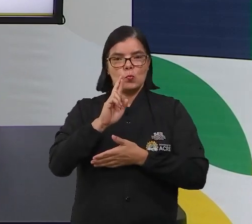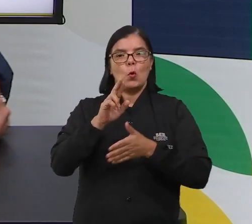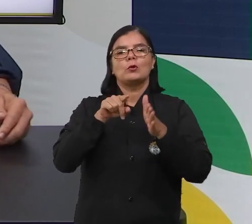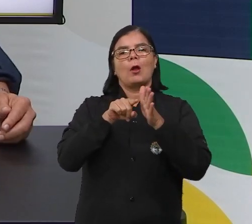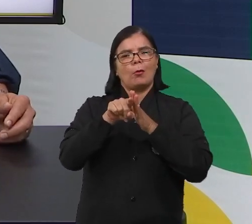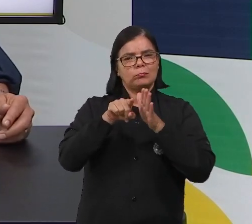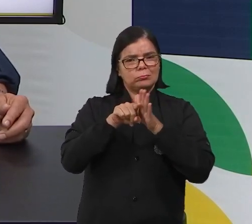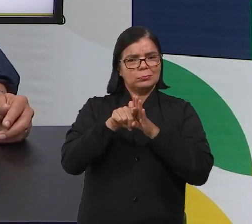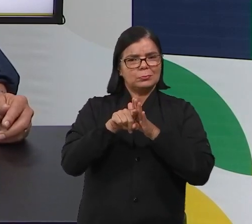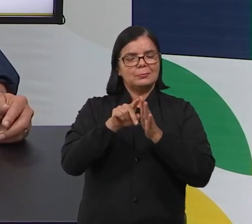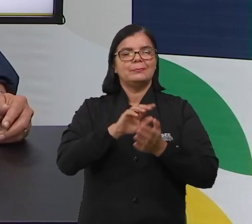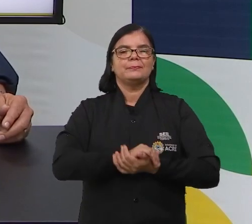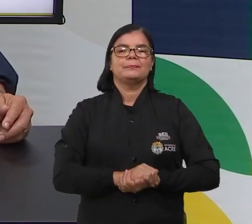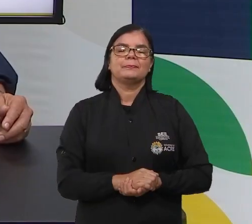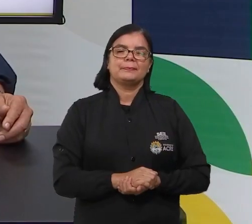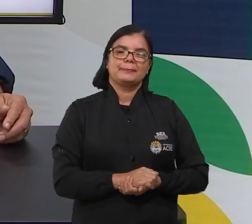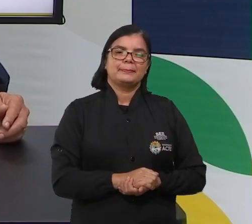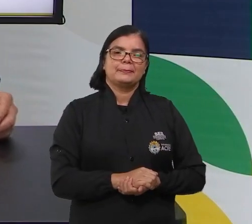nossa indagação?